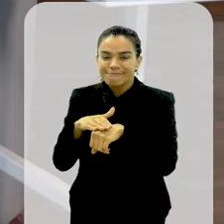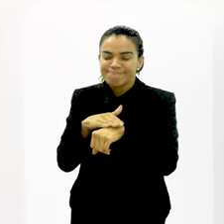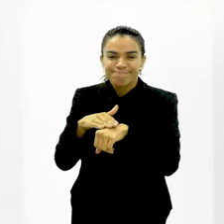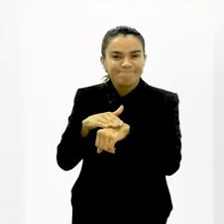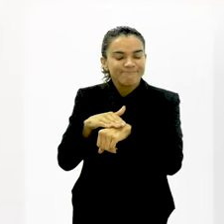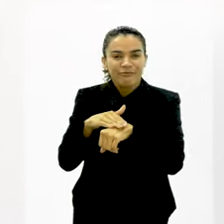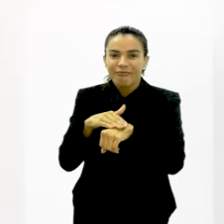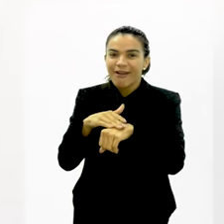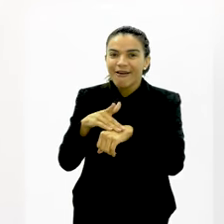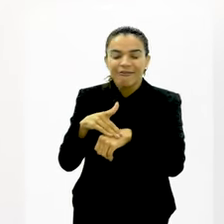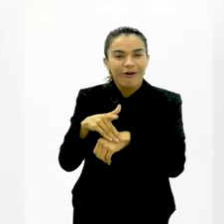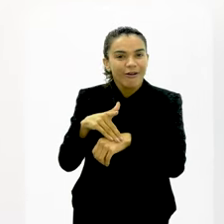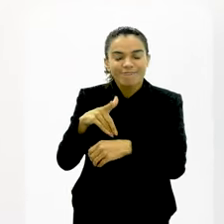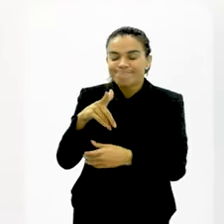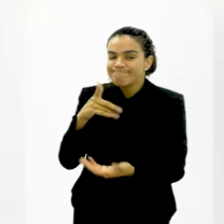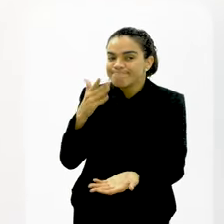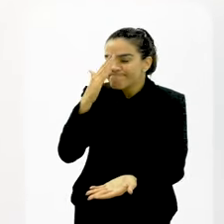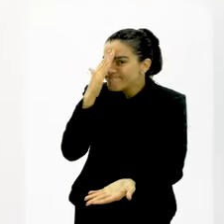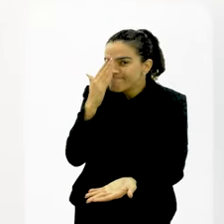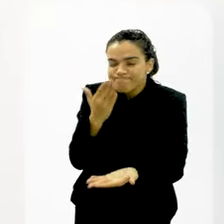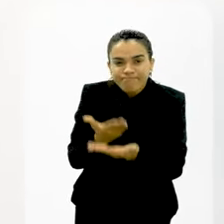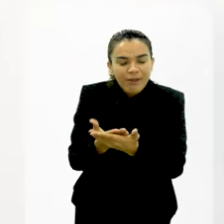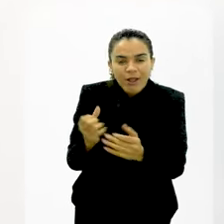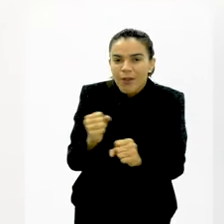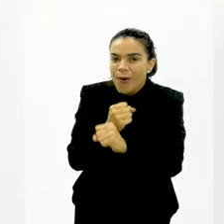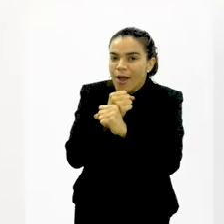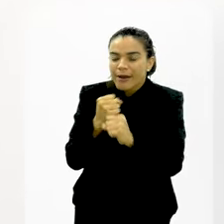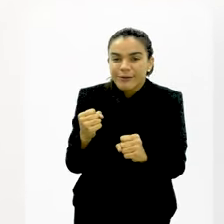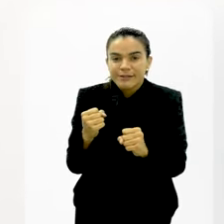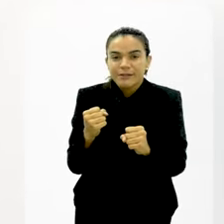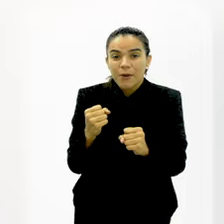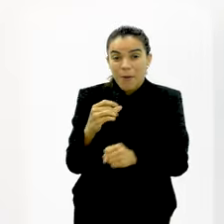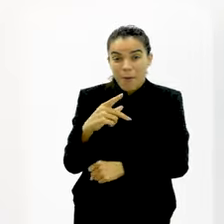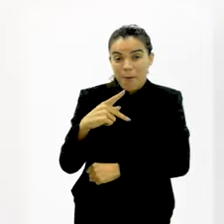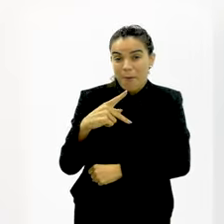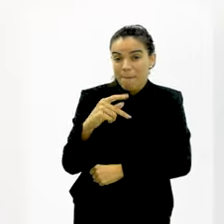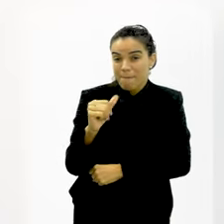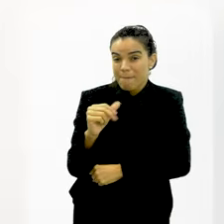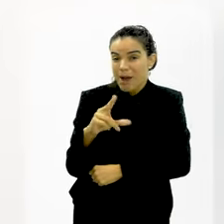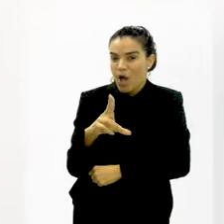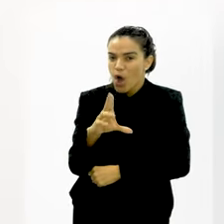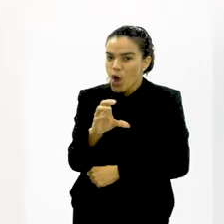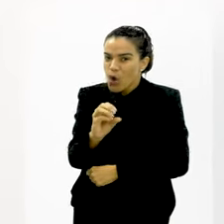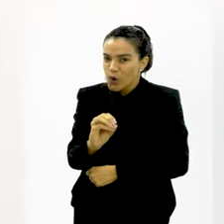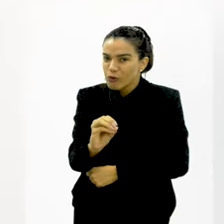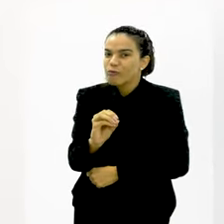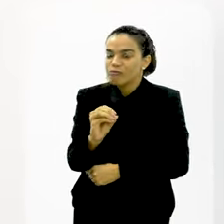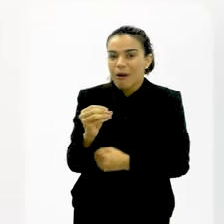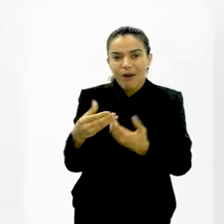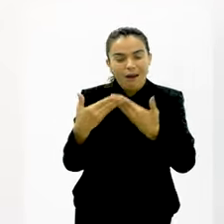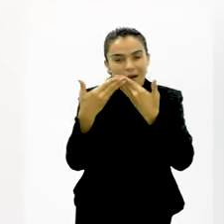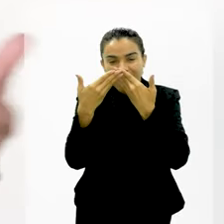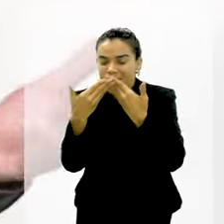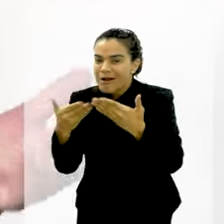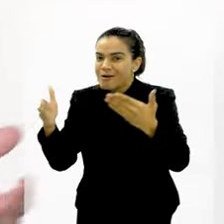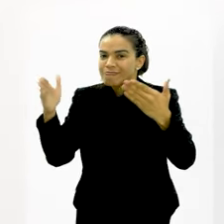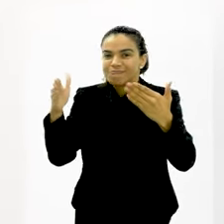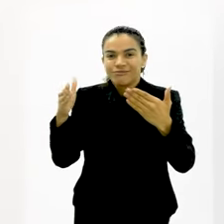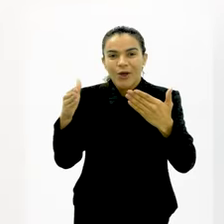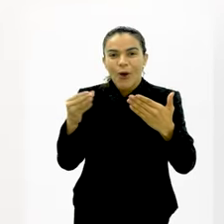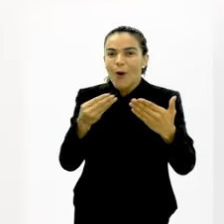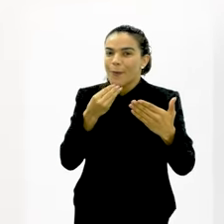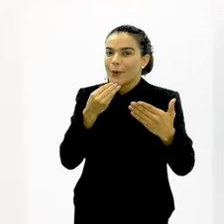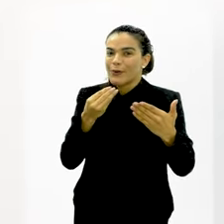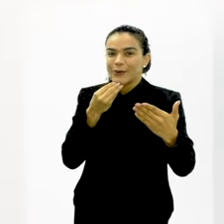Mas foi inacreditável. Eu acho que o Paulo realmente abriu essa porta,